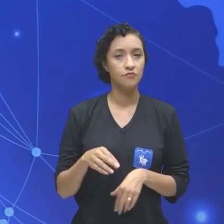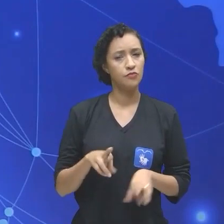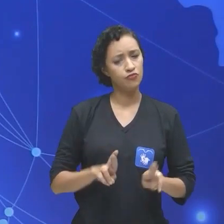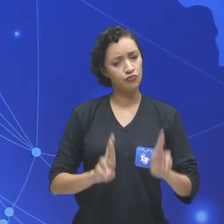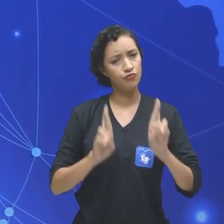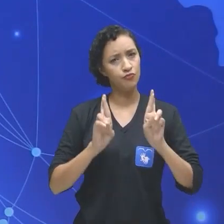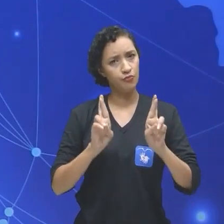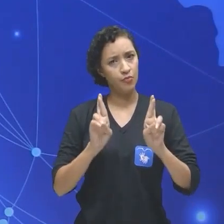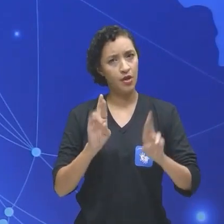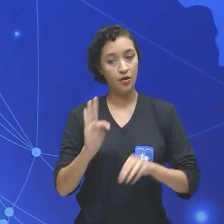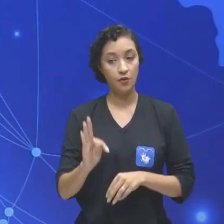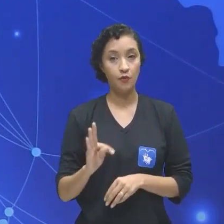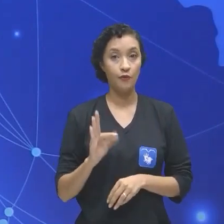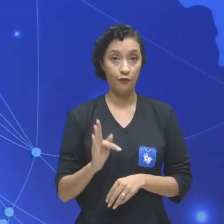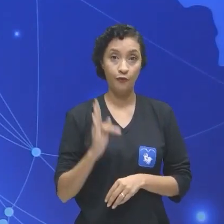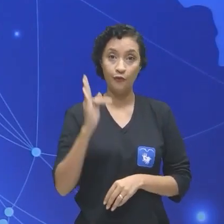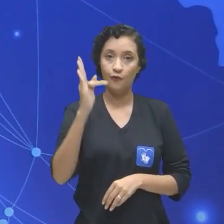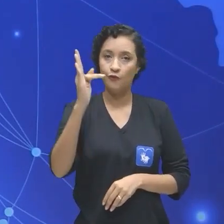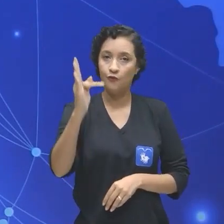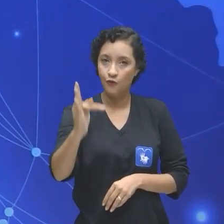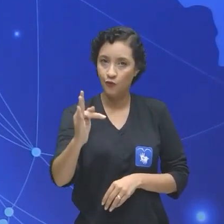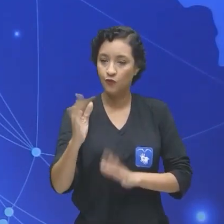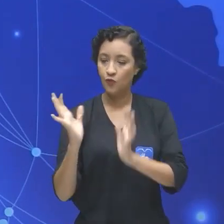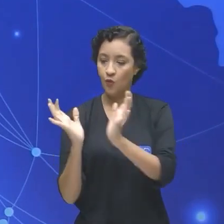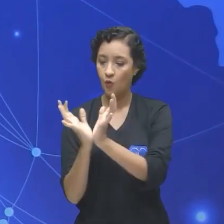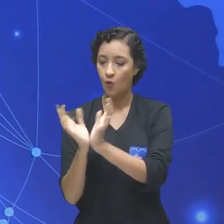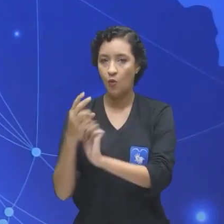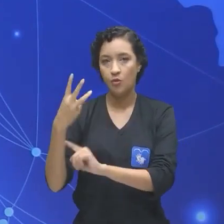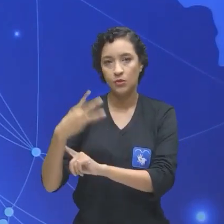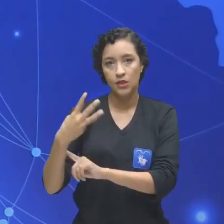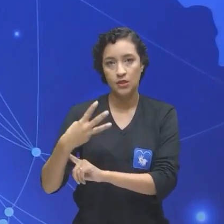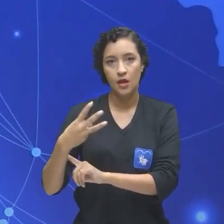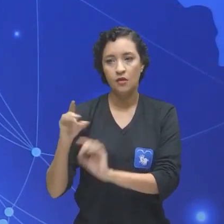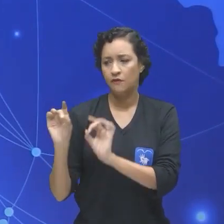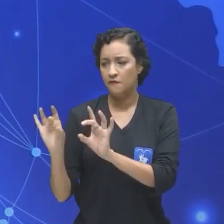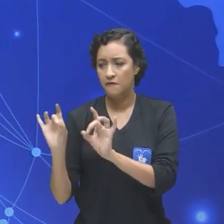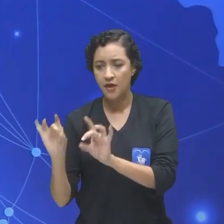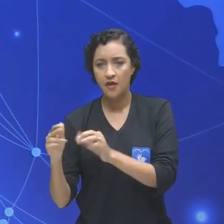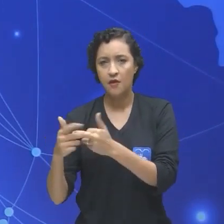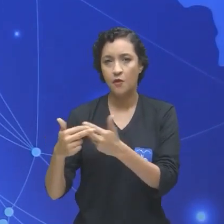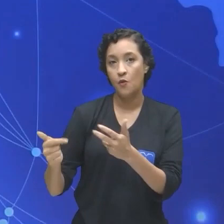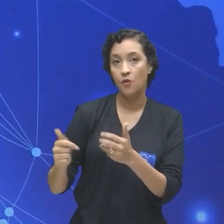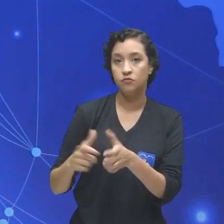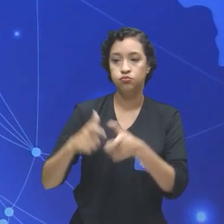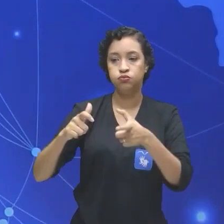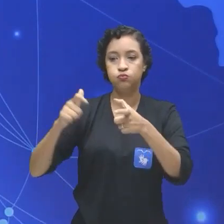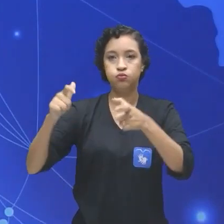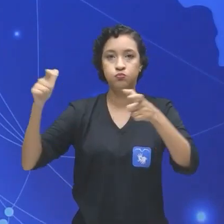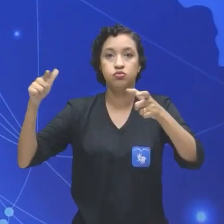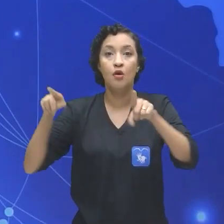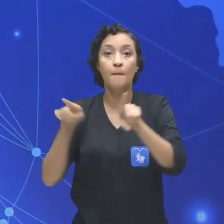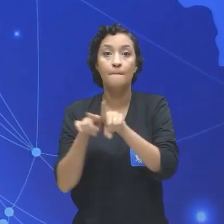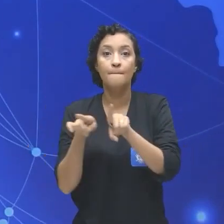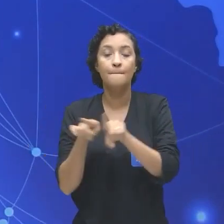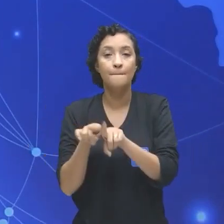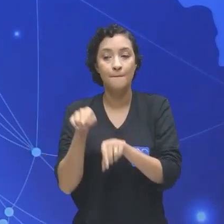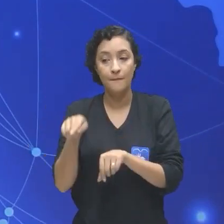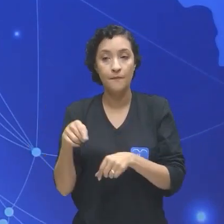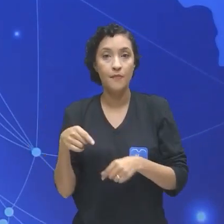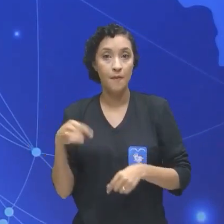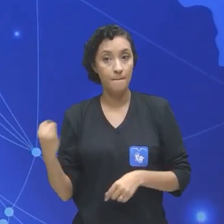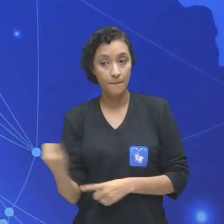mercado olha com os bons olhos isso e vê assim, um crescimento muito grande. Por quê? Porque gera riquezas para o nosso